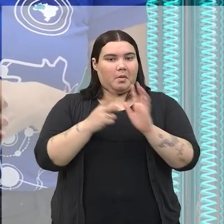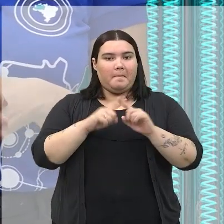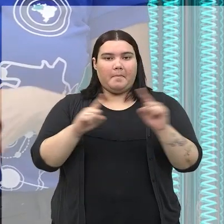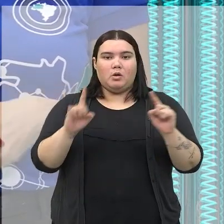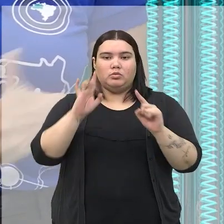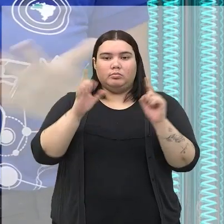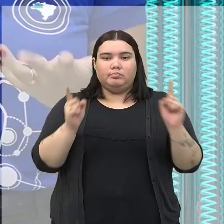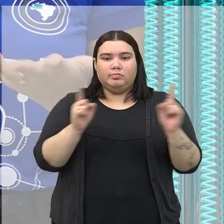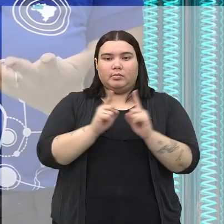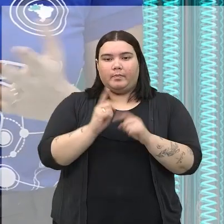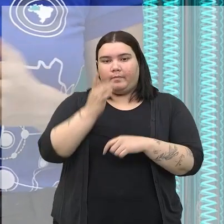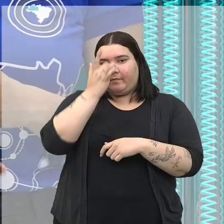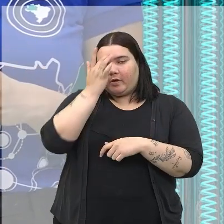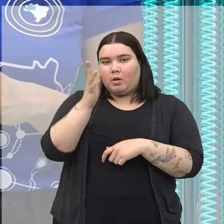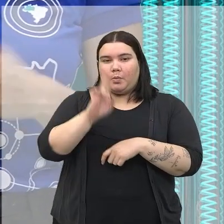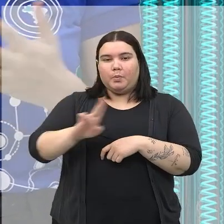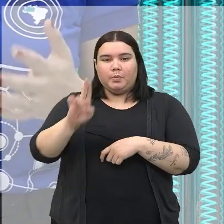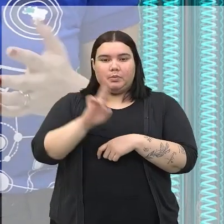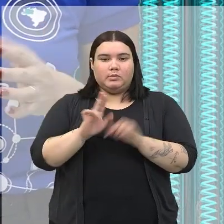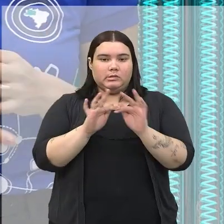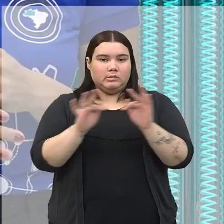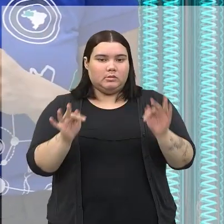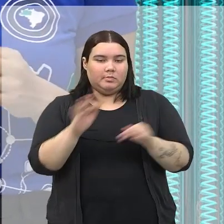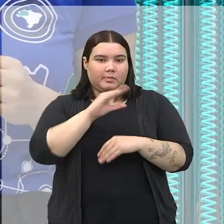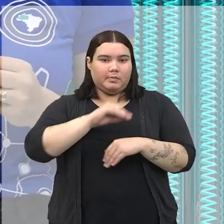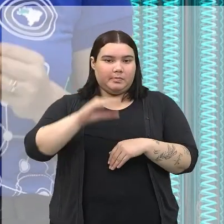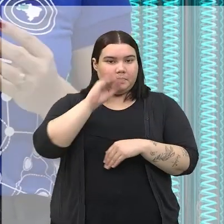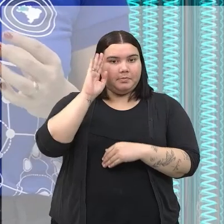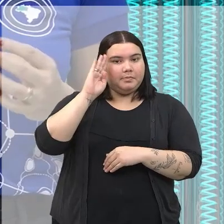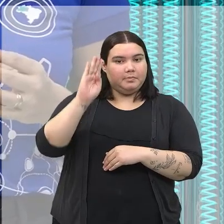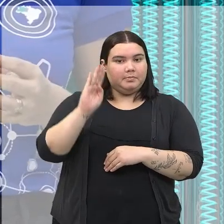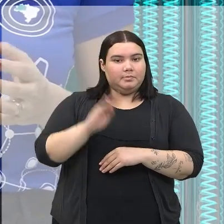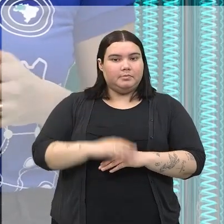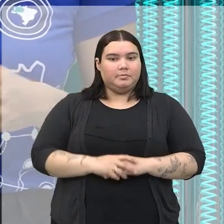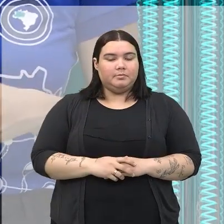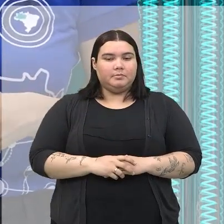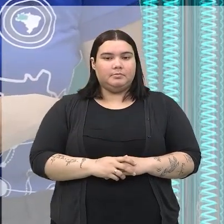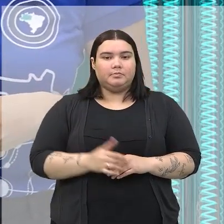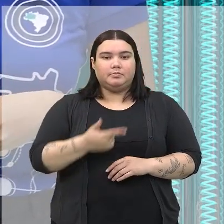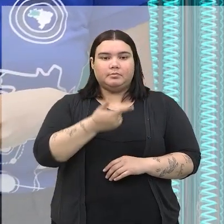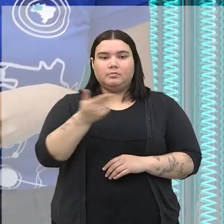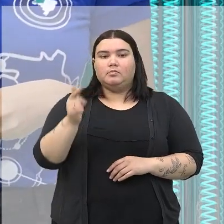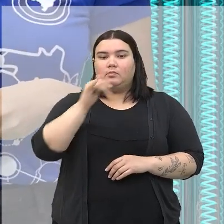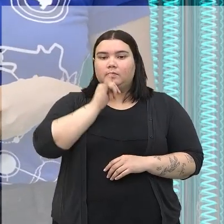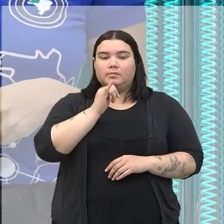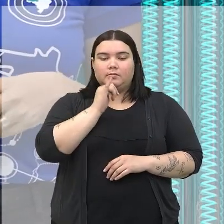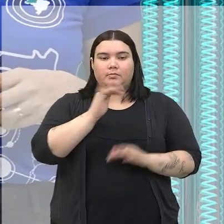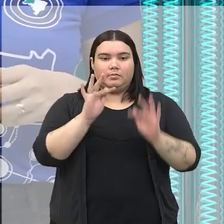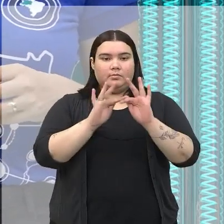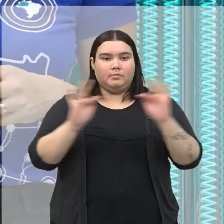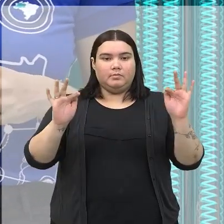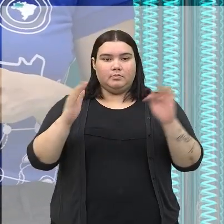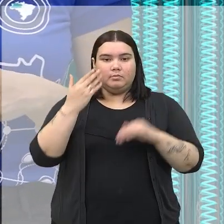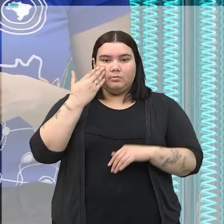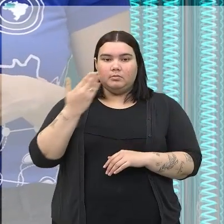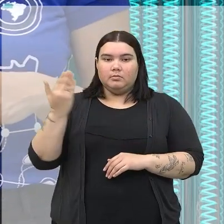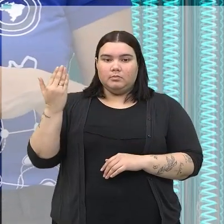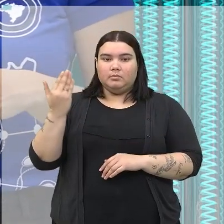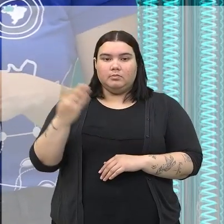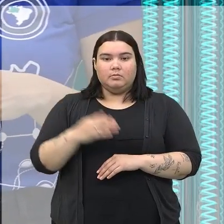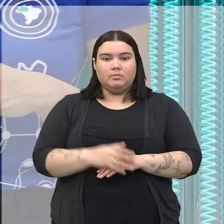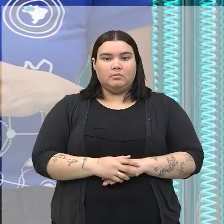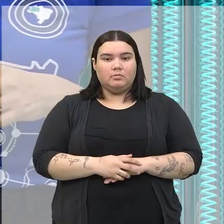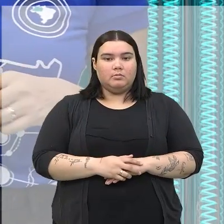que geralmente é muito usada, né? Na hora de falar, principalmente. Então, vamos ver a próxima. He will start a